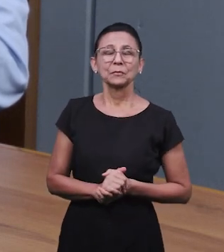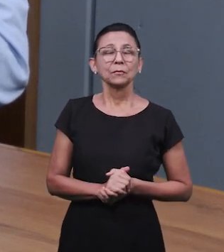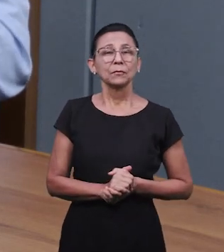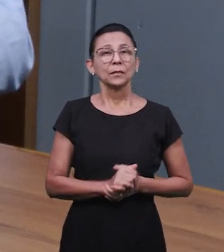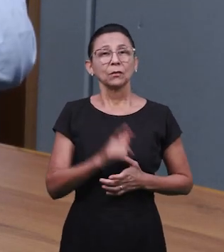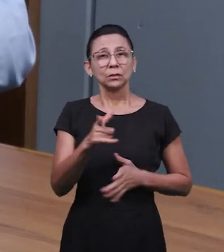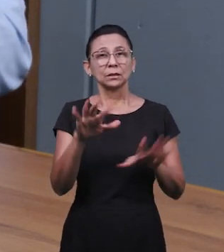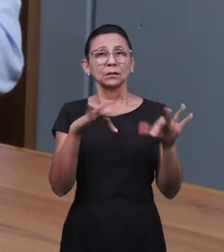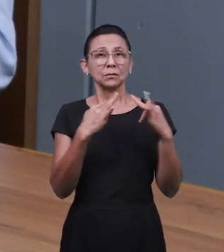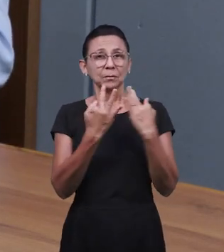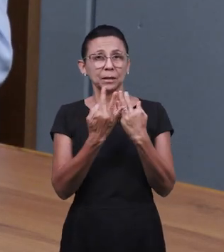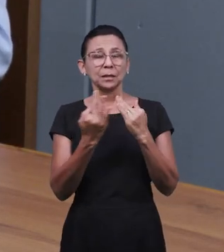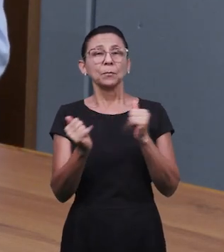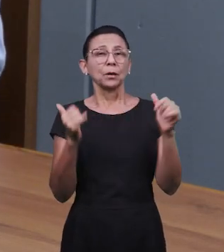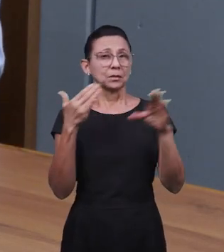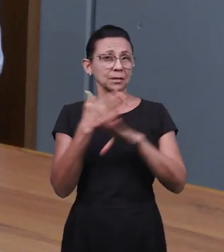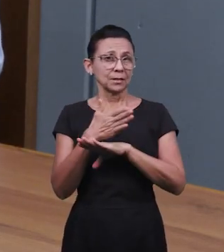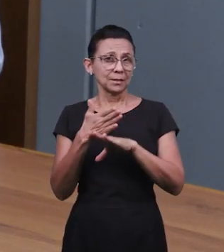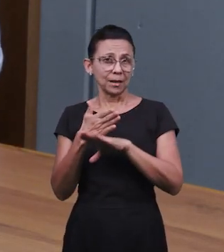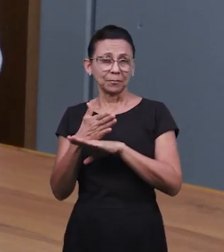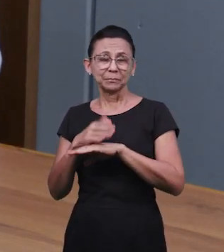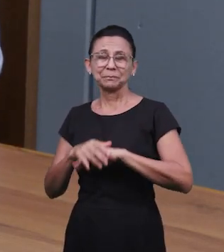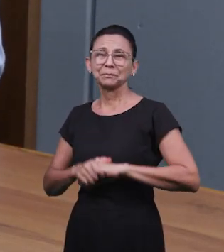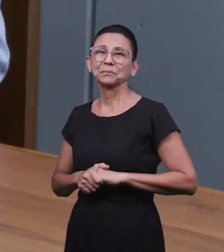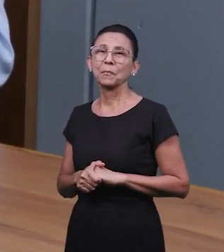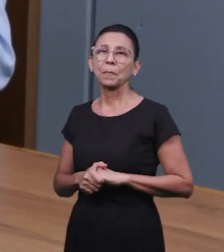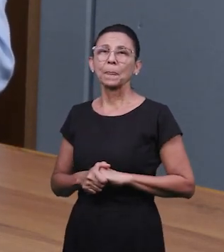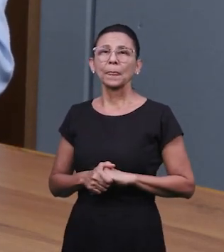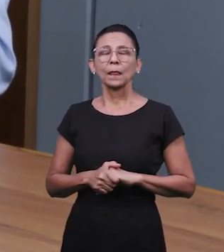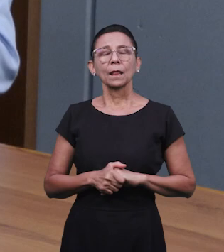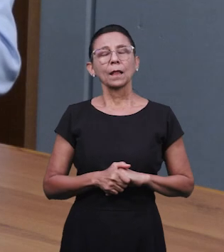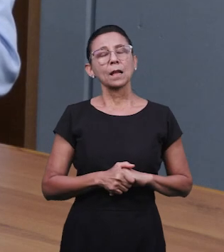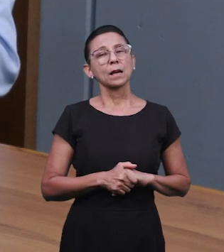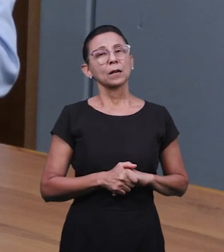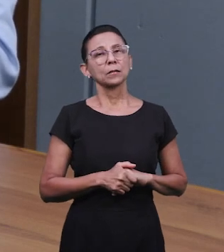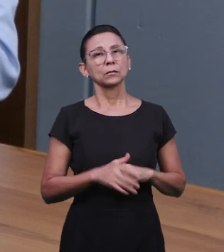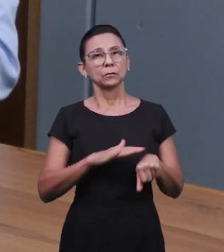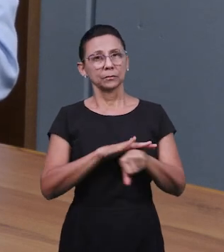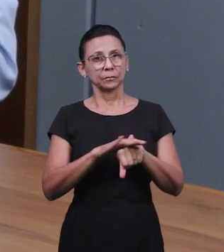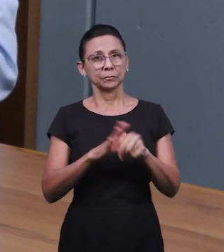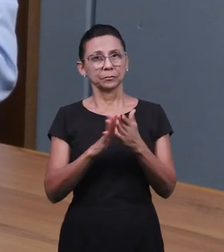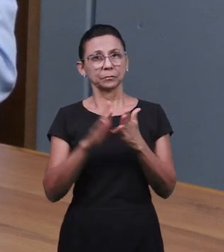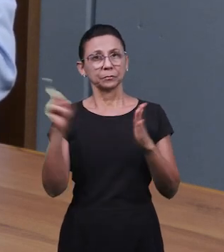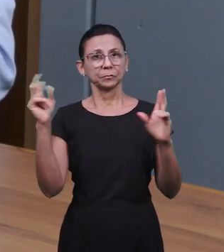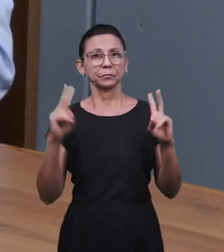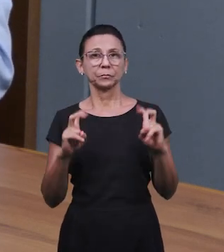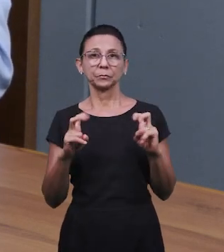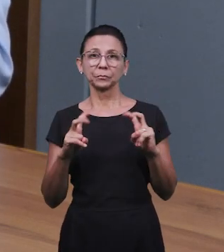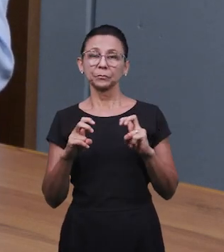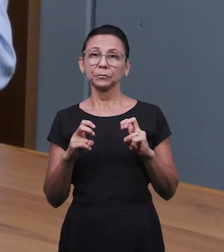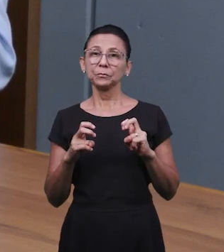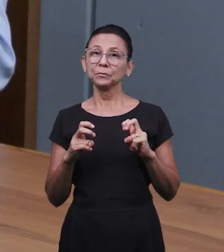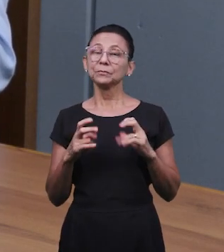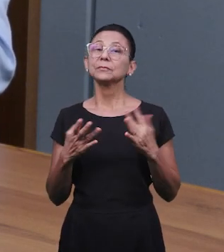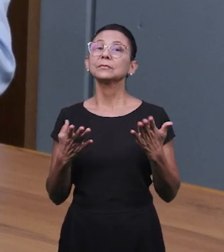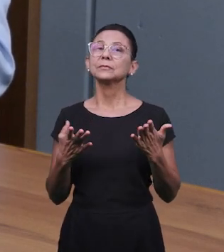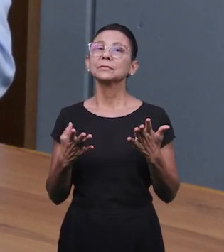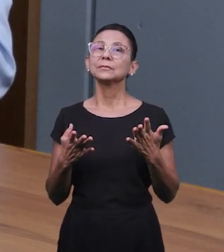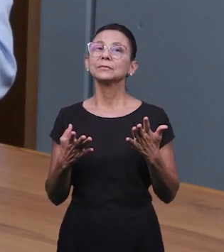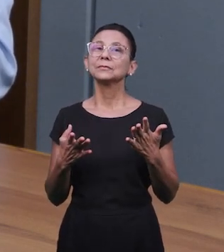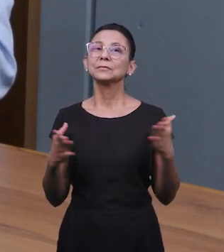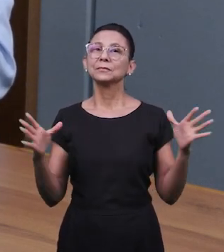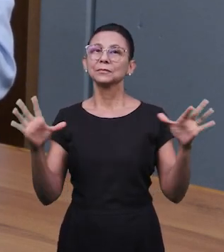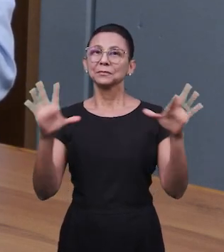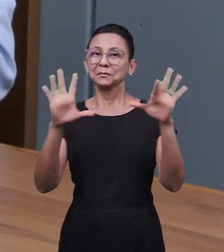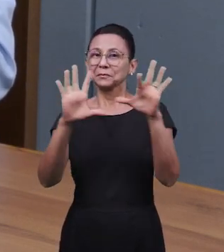família. E nós estamos começando mais uma edição do Conversas Bíblicas, como nós falamos, e o assunto que nós estamos abordando nesta sequência